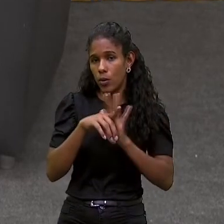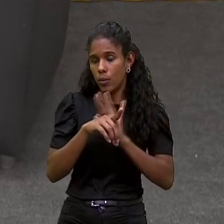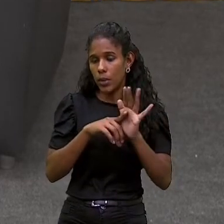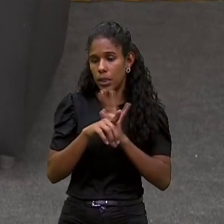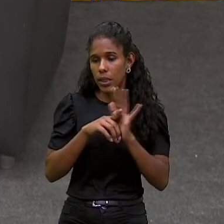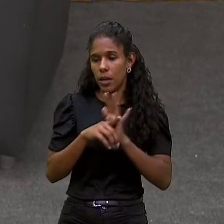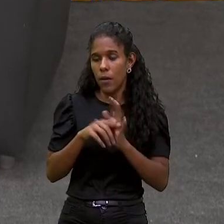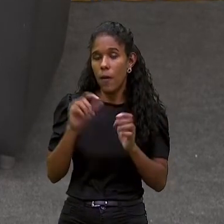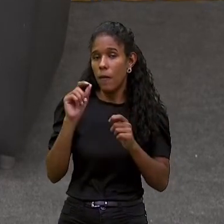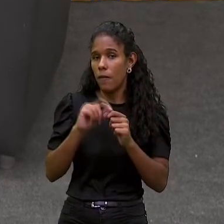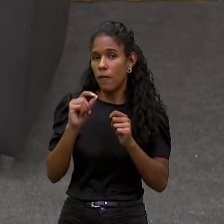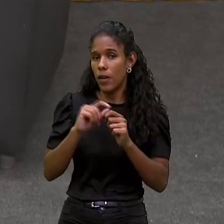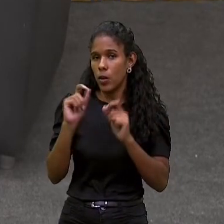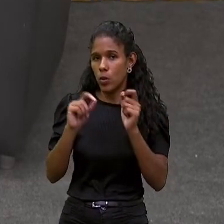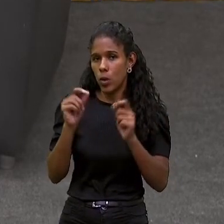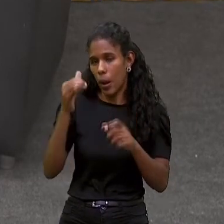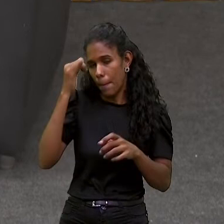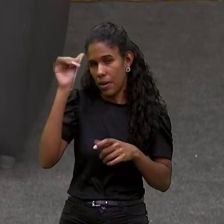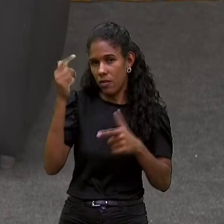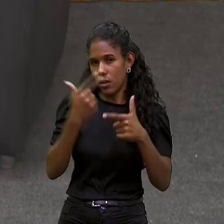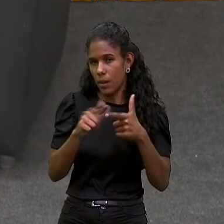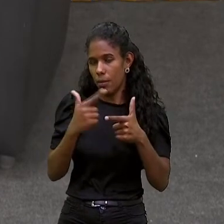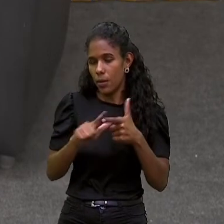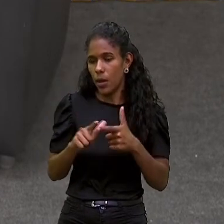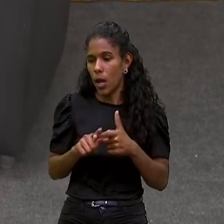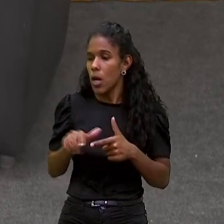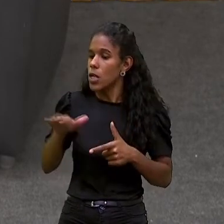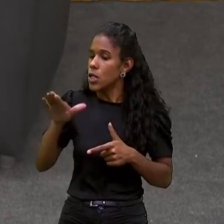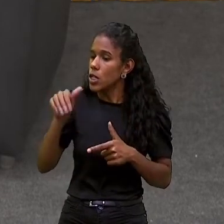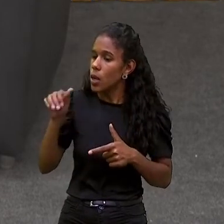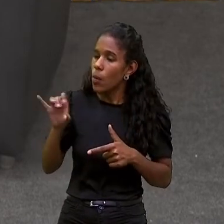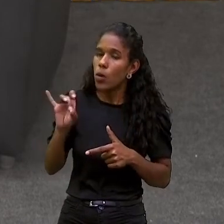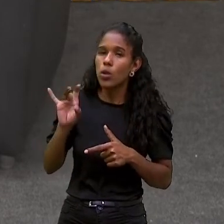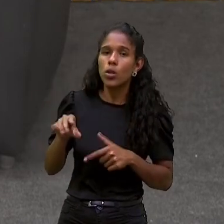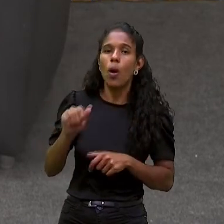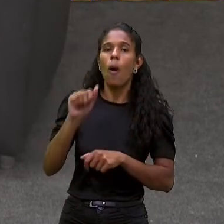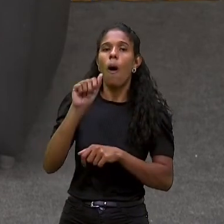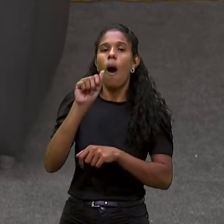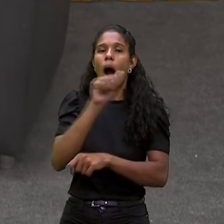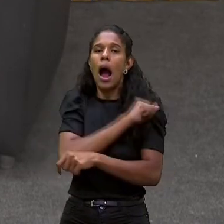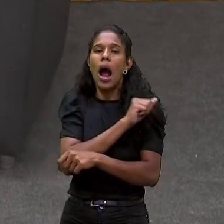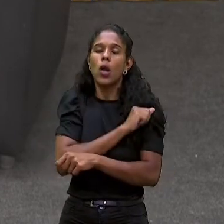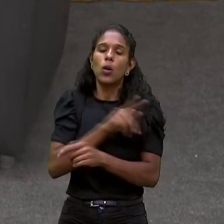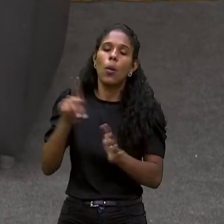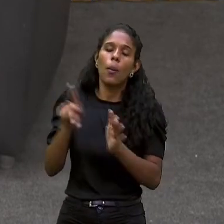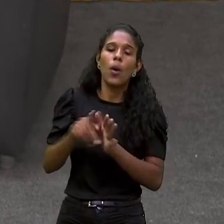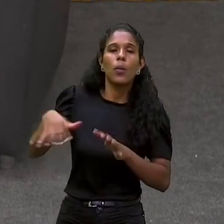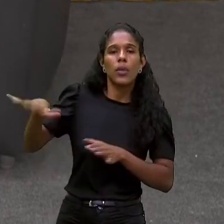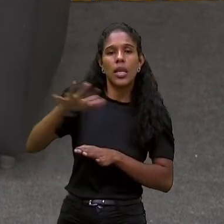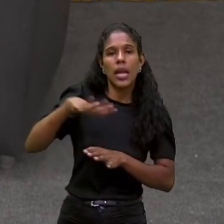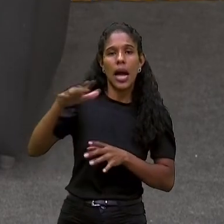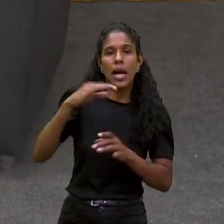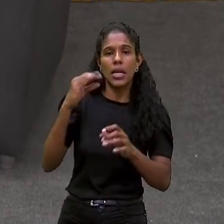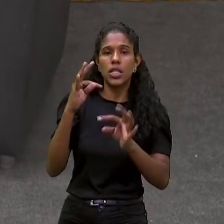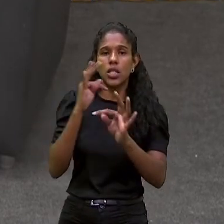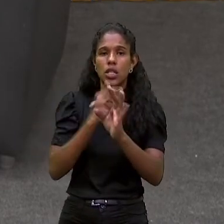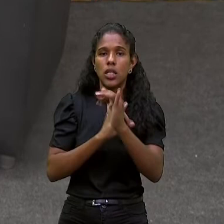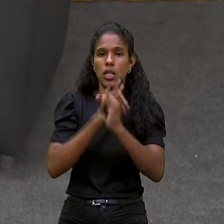pesquisa mostrou? Que os alunos, o grupo separado para ler em papel,